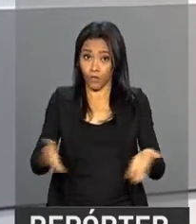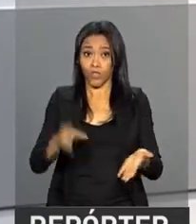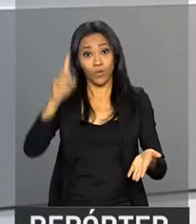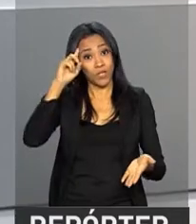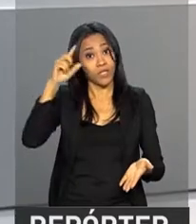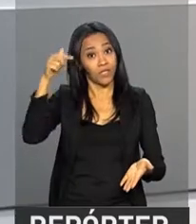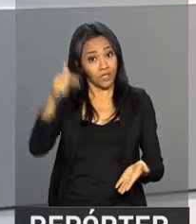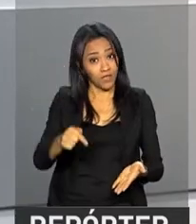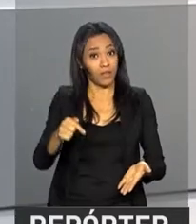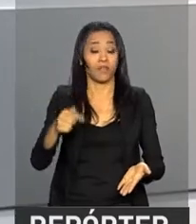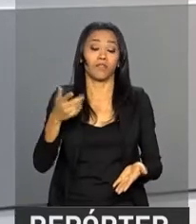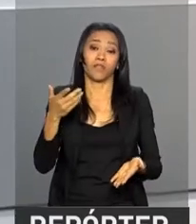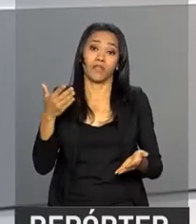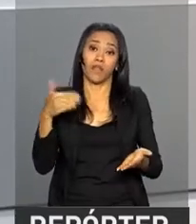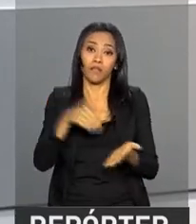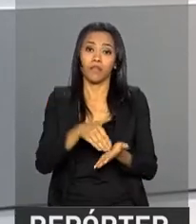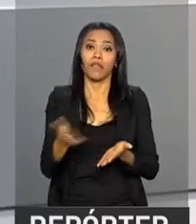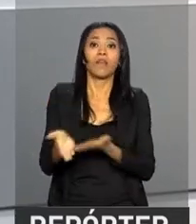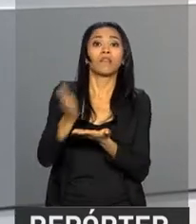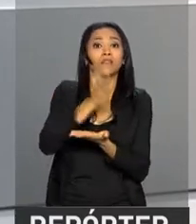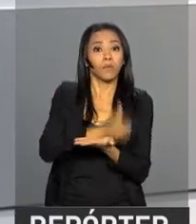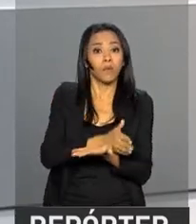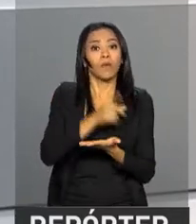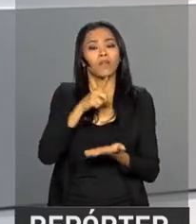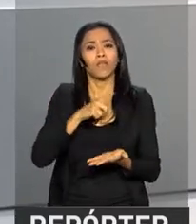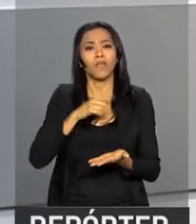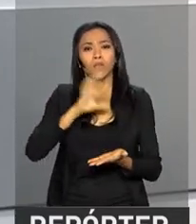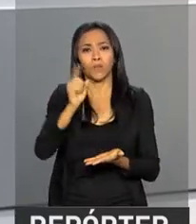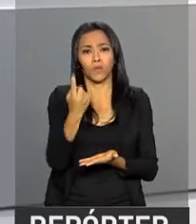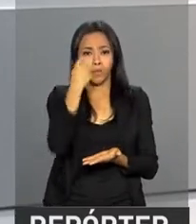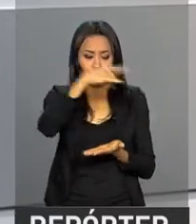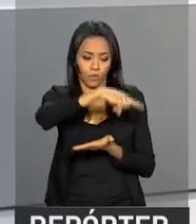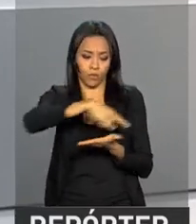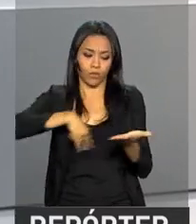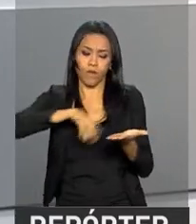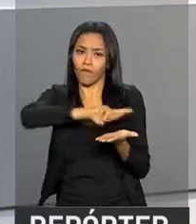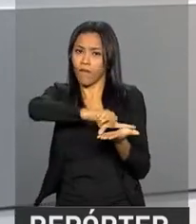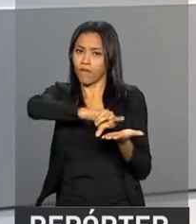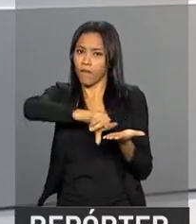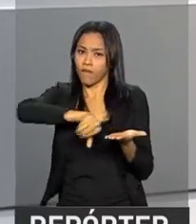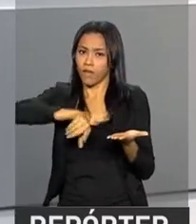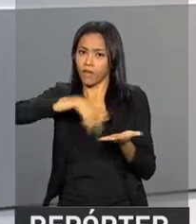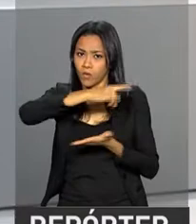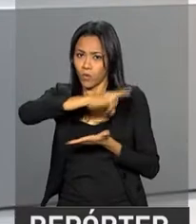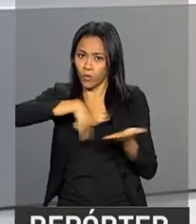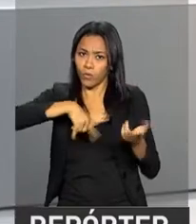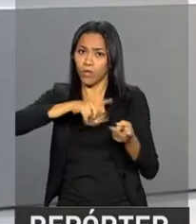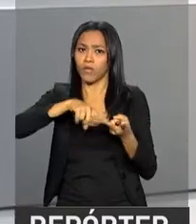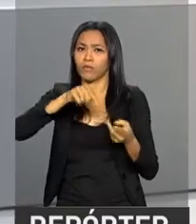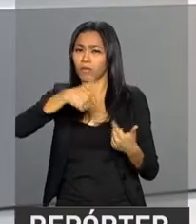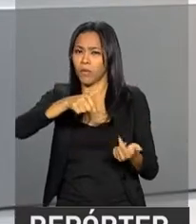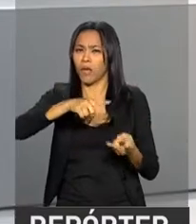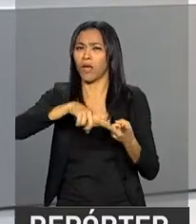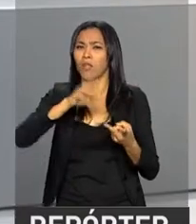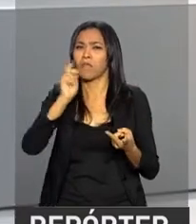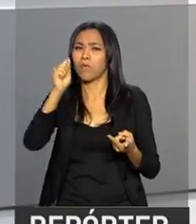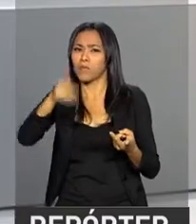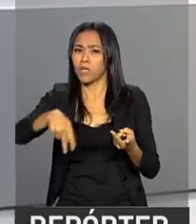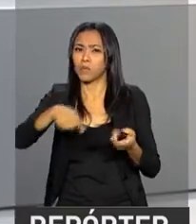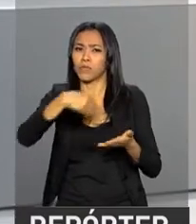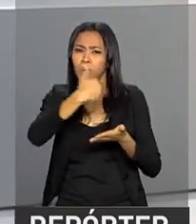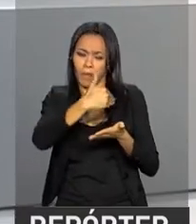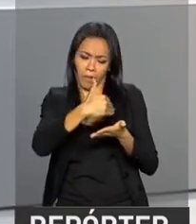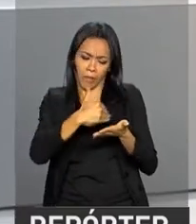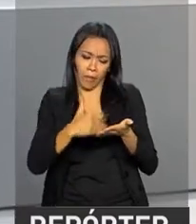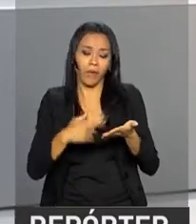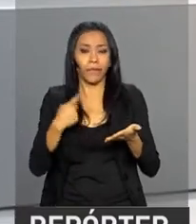neste sábado o simples doméstico reúne em uma única guia as contribuições fiscais trabalho listas e previdenciárias que